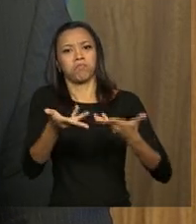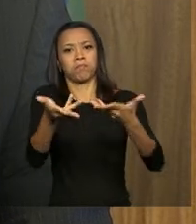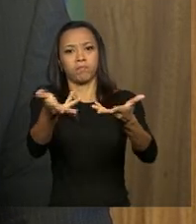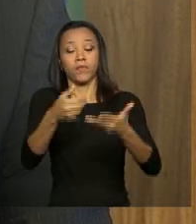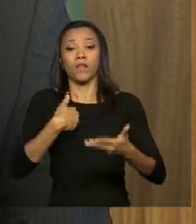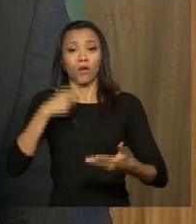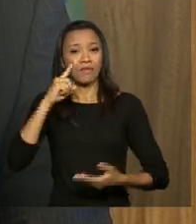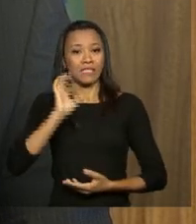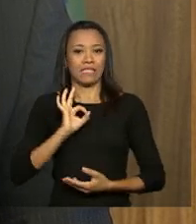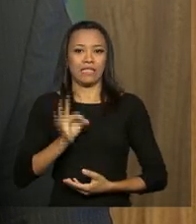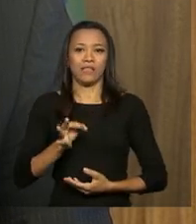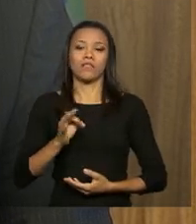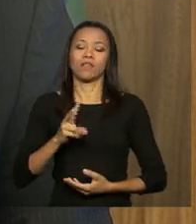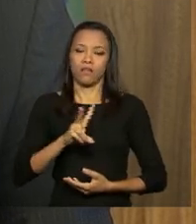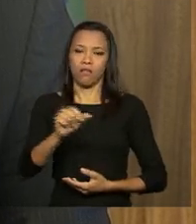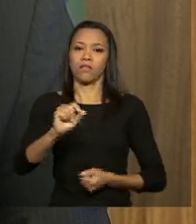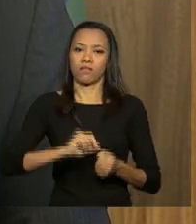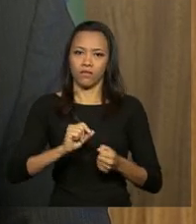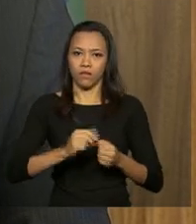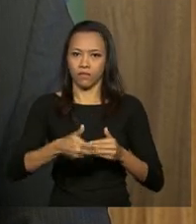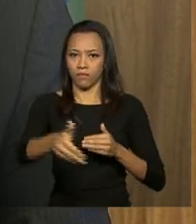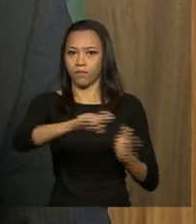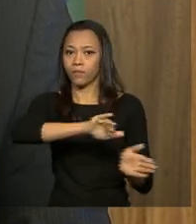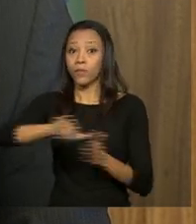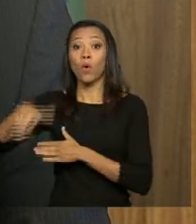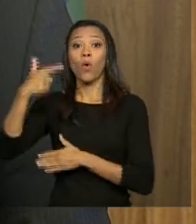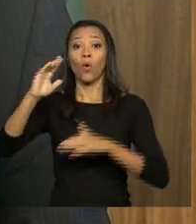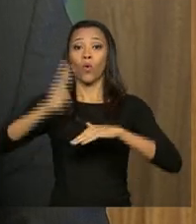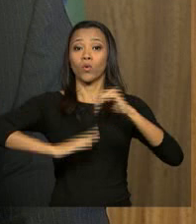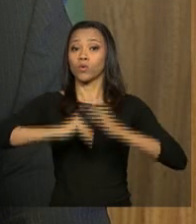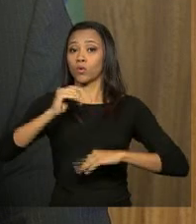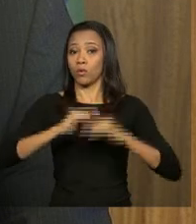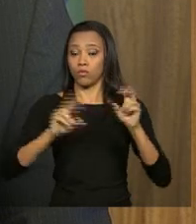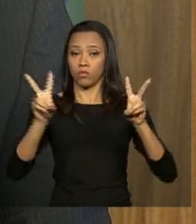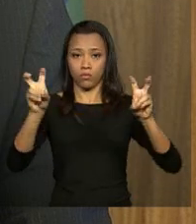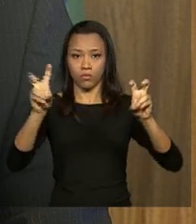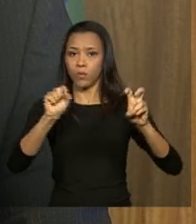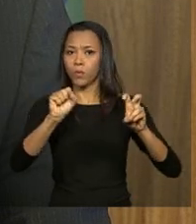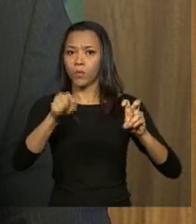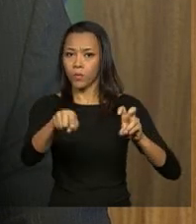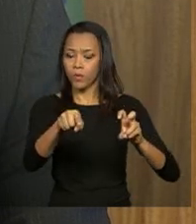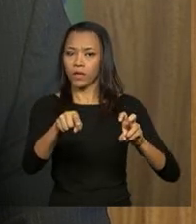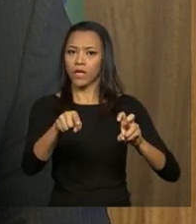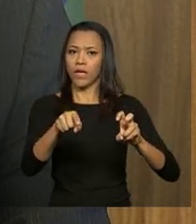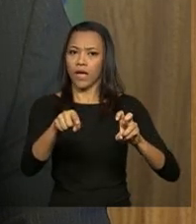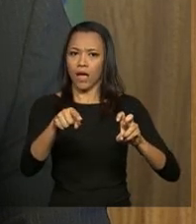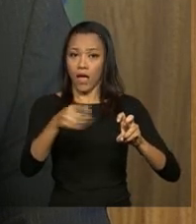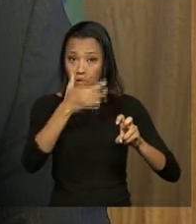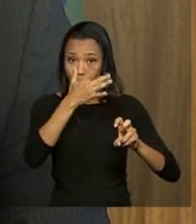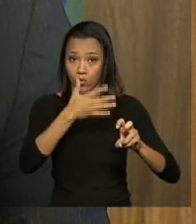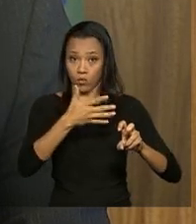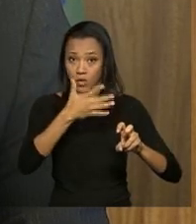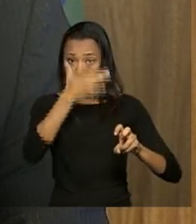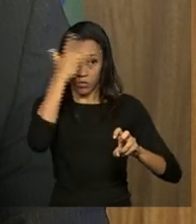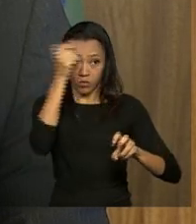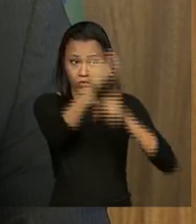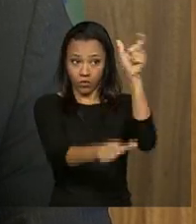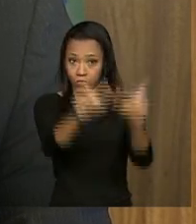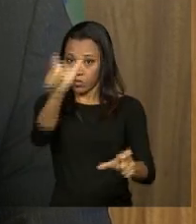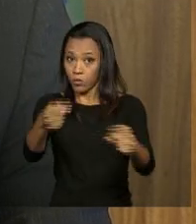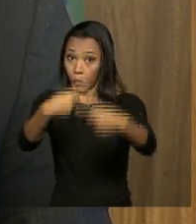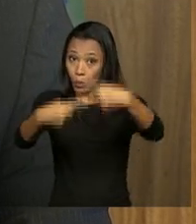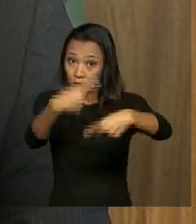e tenho certeza que será feito em relação à a esses parlamentares que estão